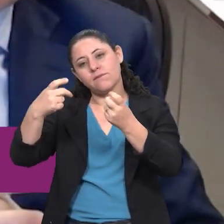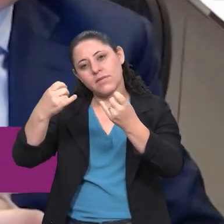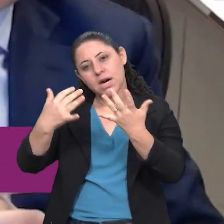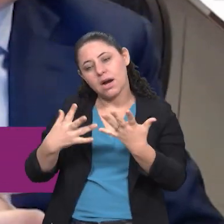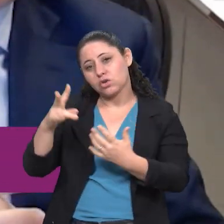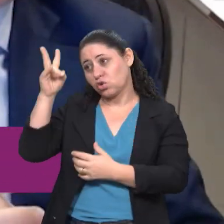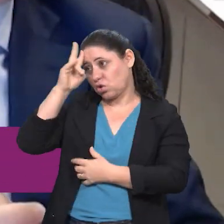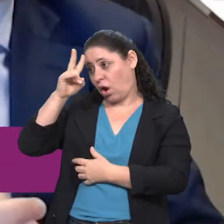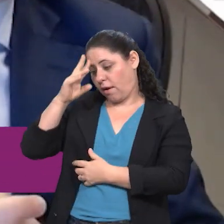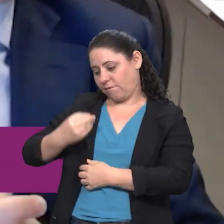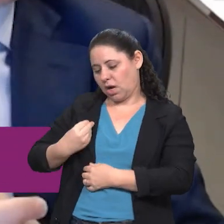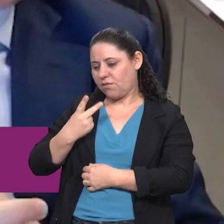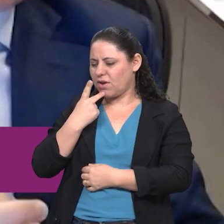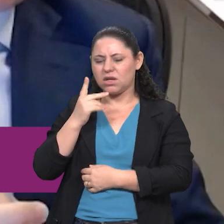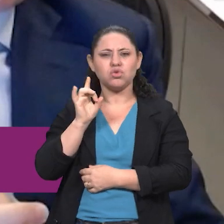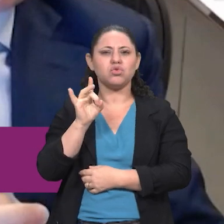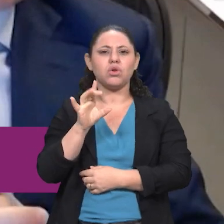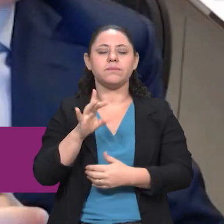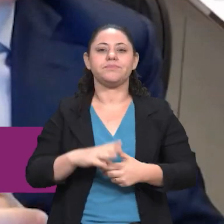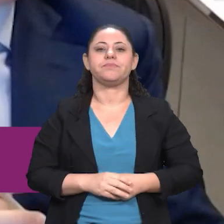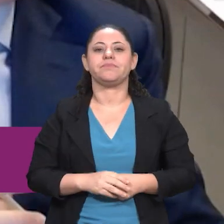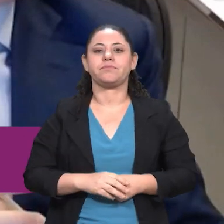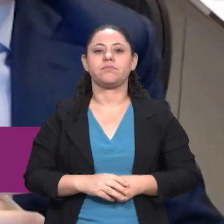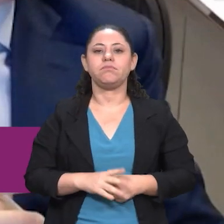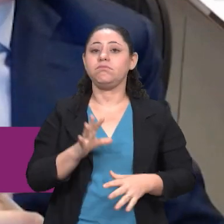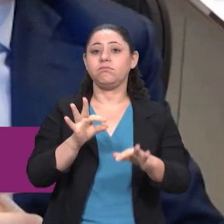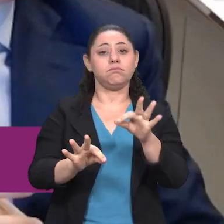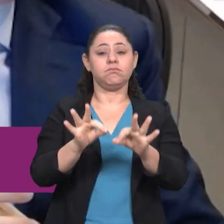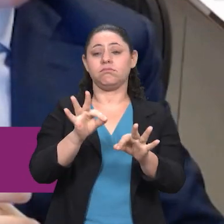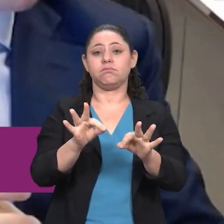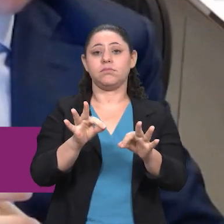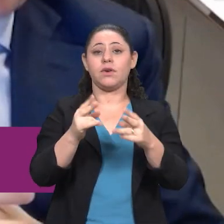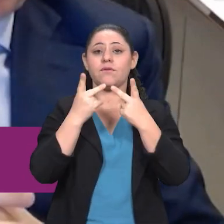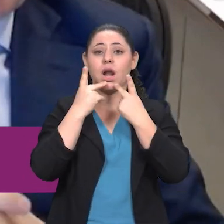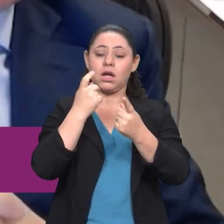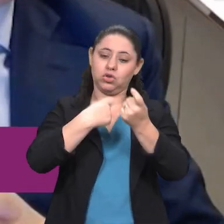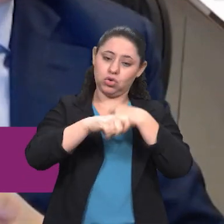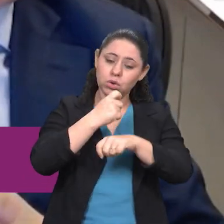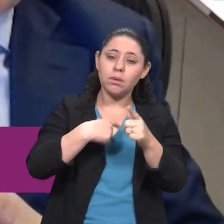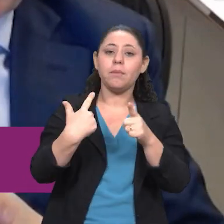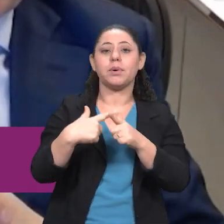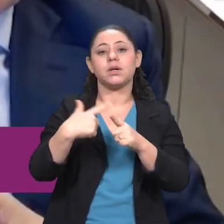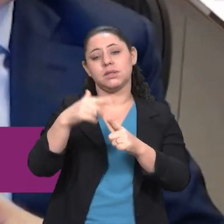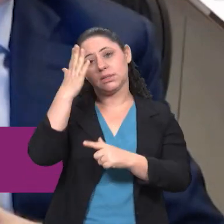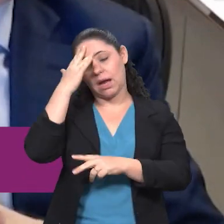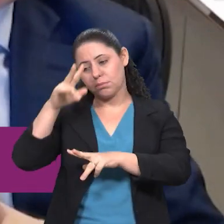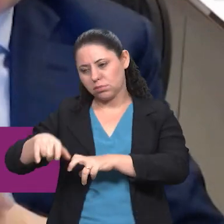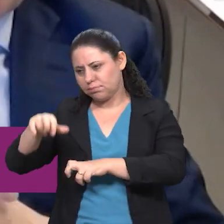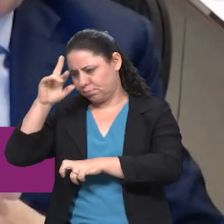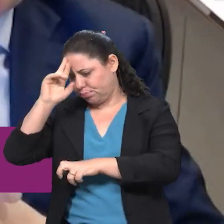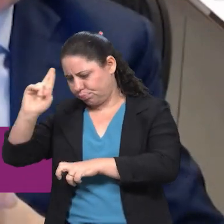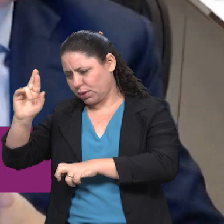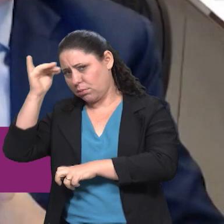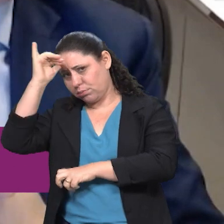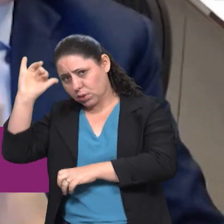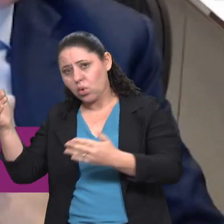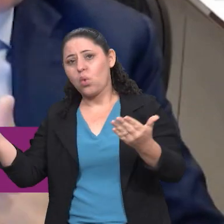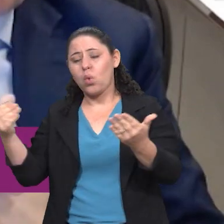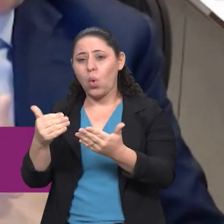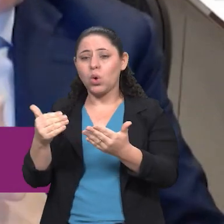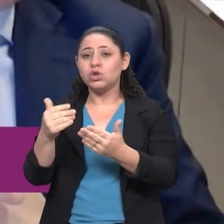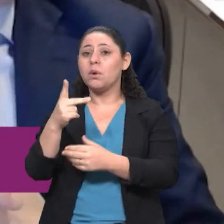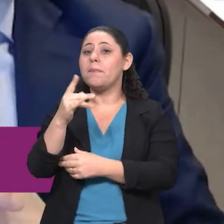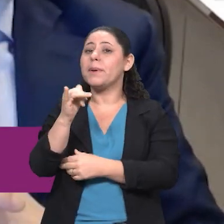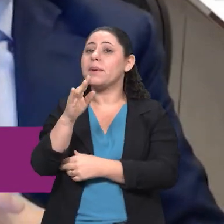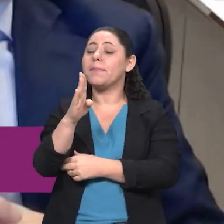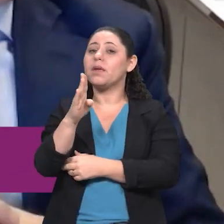de vida. A gente não está falando só de âmbito jurídico, a gente está falando de economia, porque a gente sabe que o agronegócio hoje é um dos propulsores do